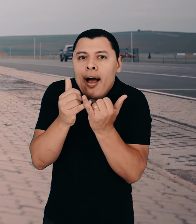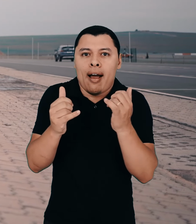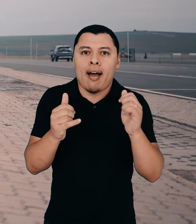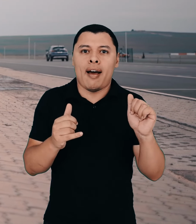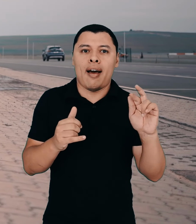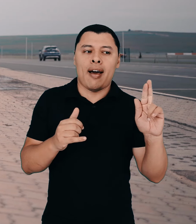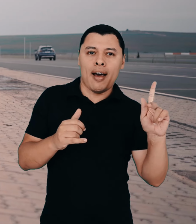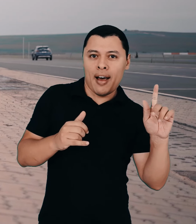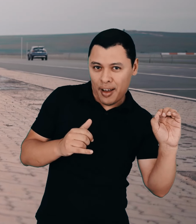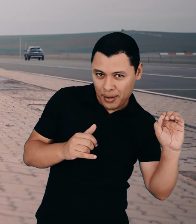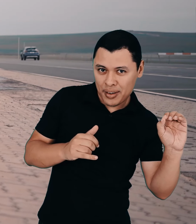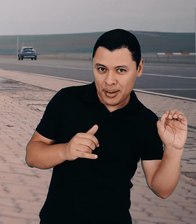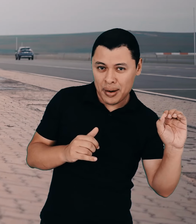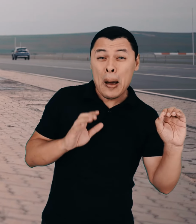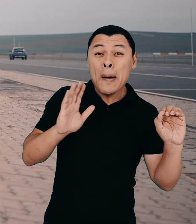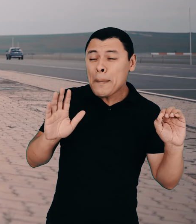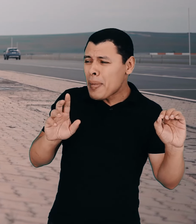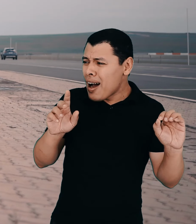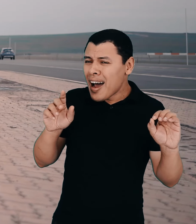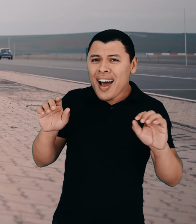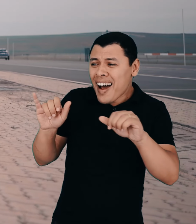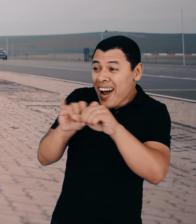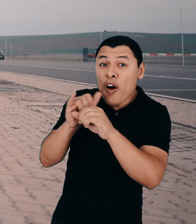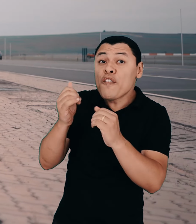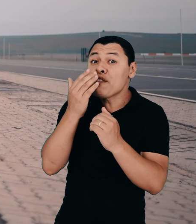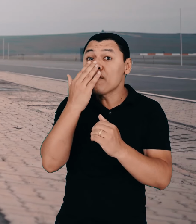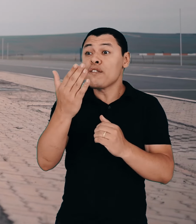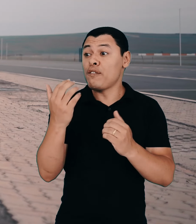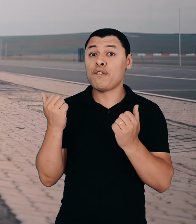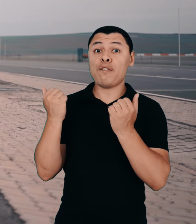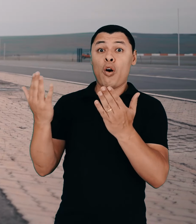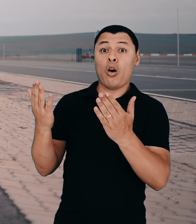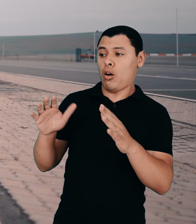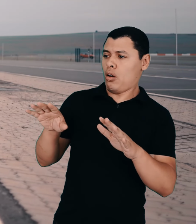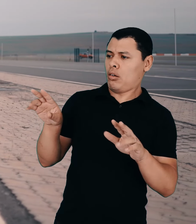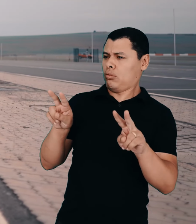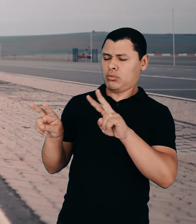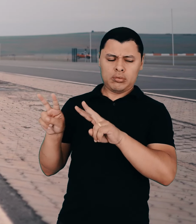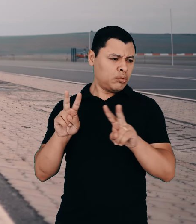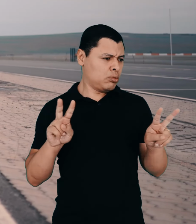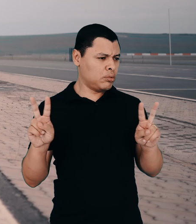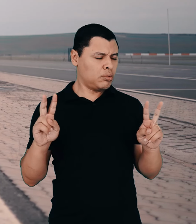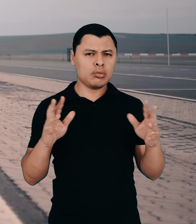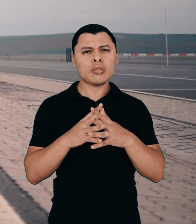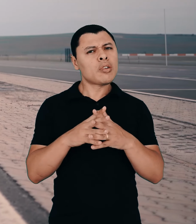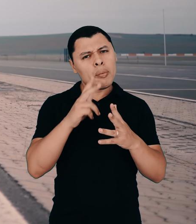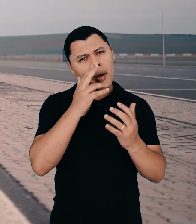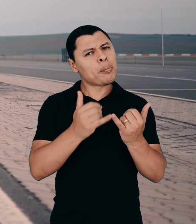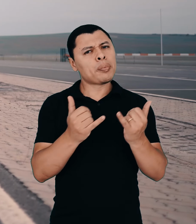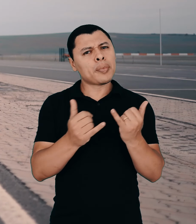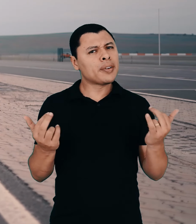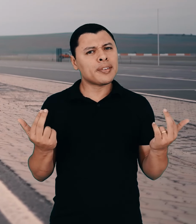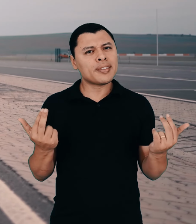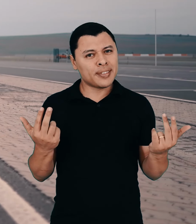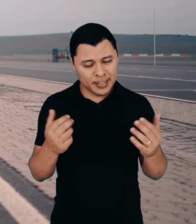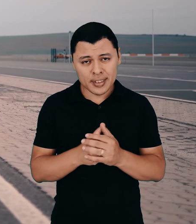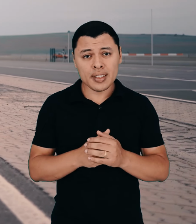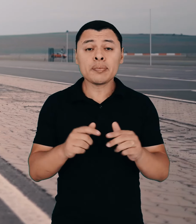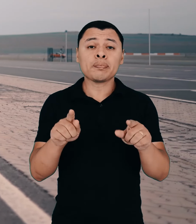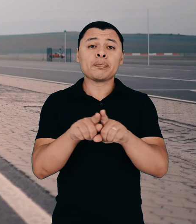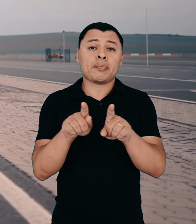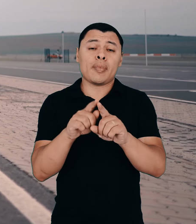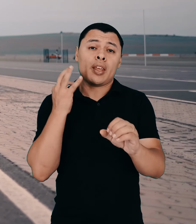um Argo se ele está compartilhando tantos elementos externos de carroceria e ainda para piorar, a Fiat fez a escolha, talvez por uma questão de limitação de